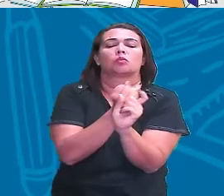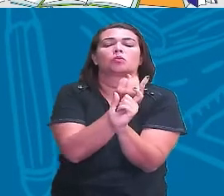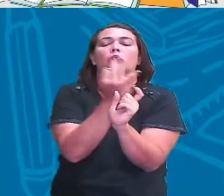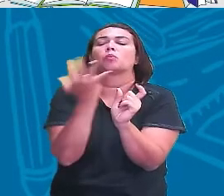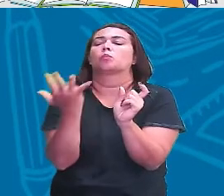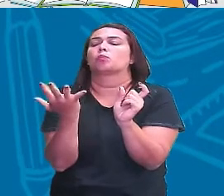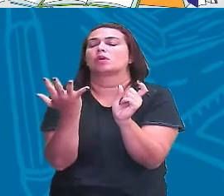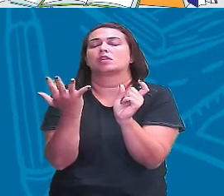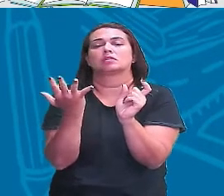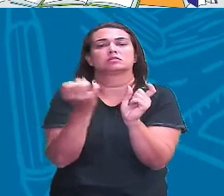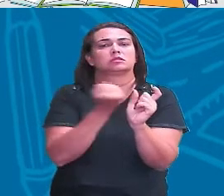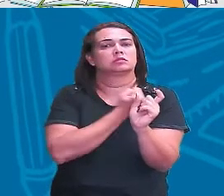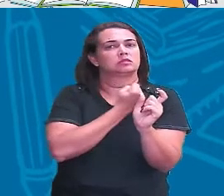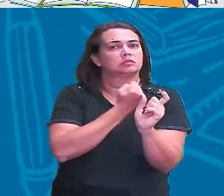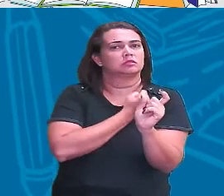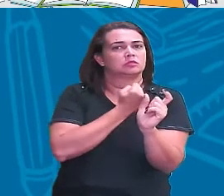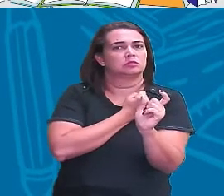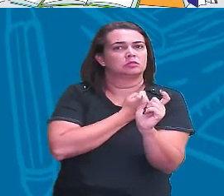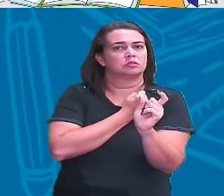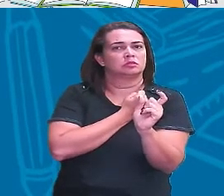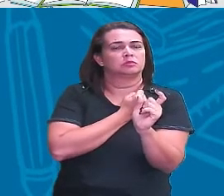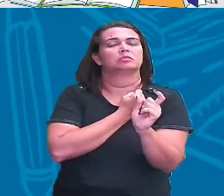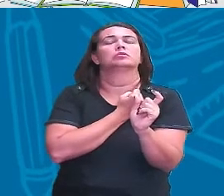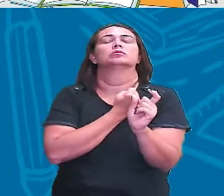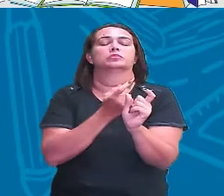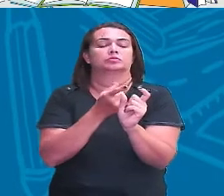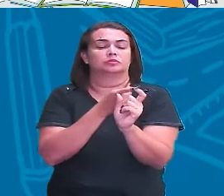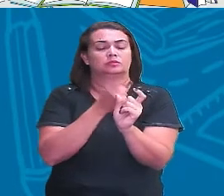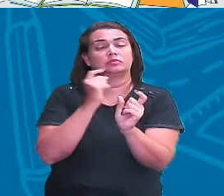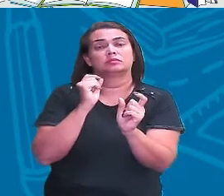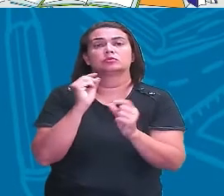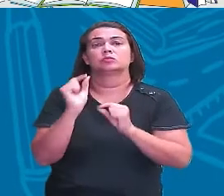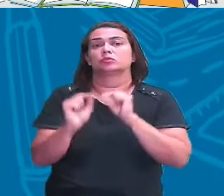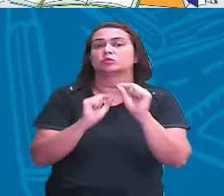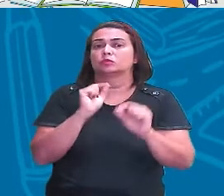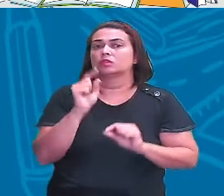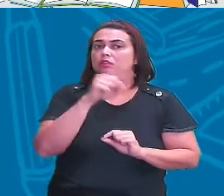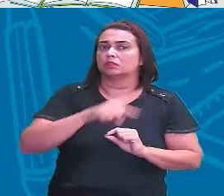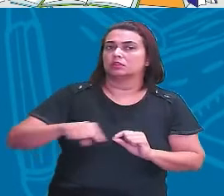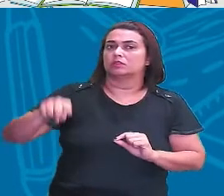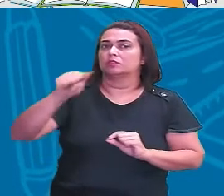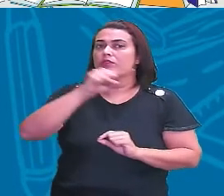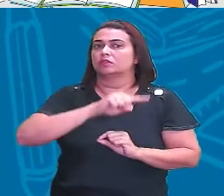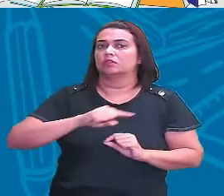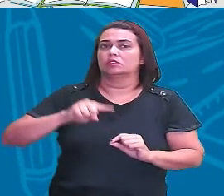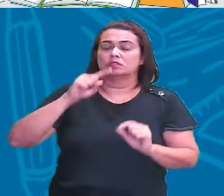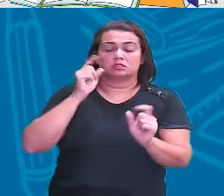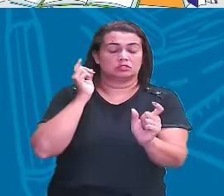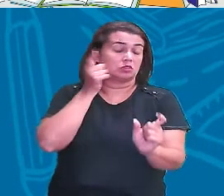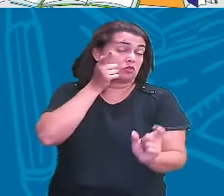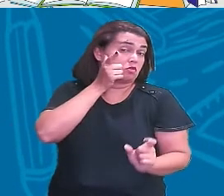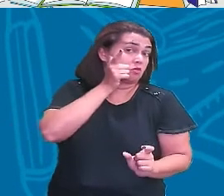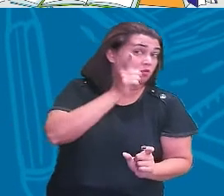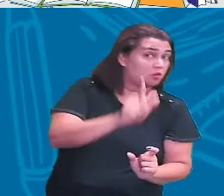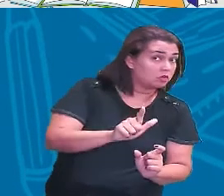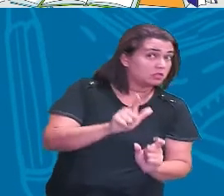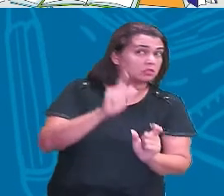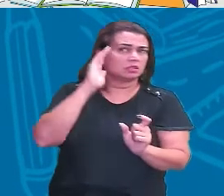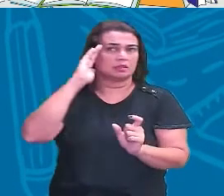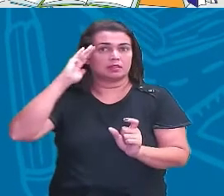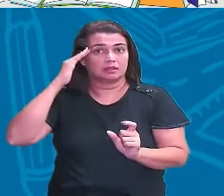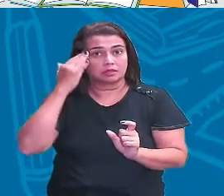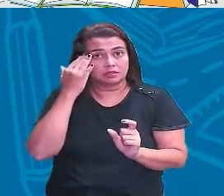sílabas. E a habilidade da Base Nacional Comum Curricular é identificar o número de sílabas, tá, das